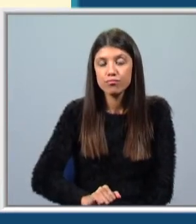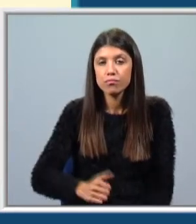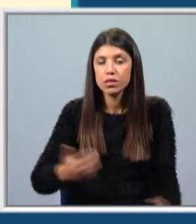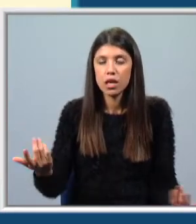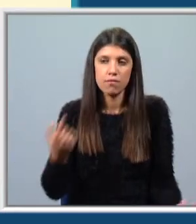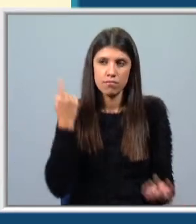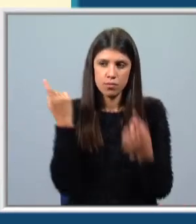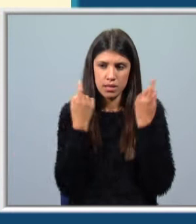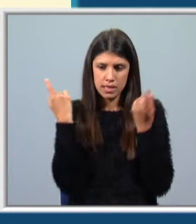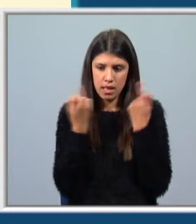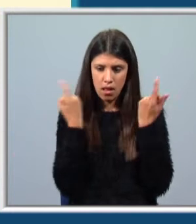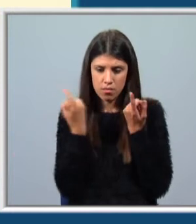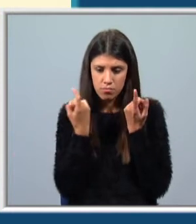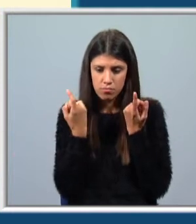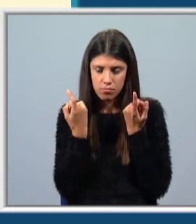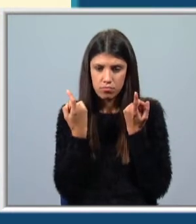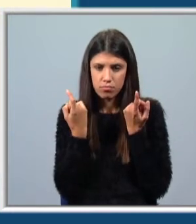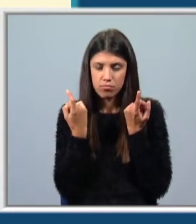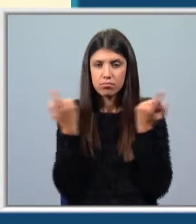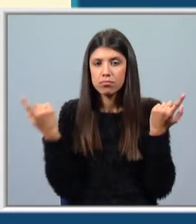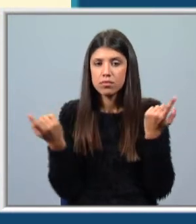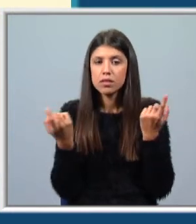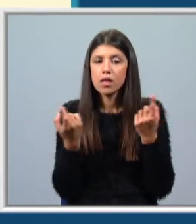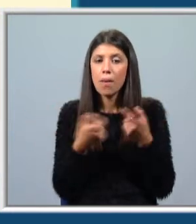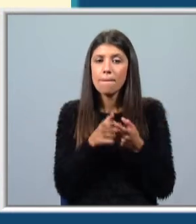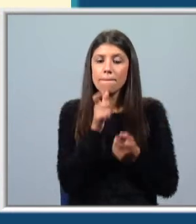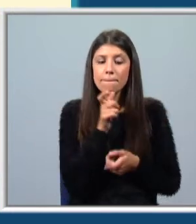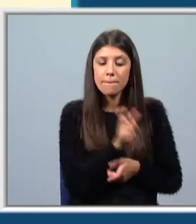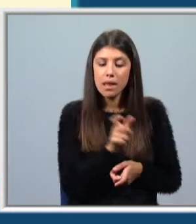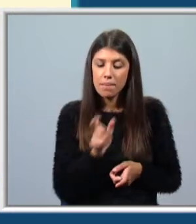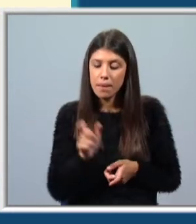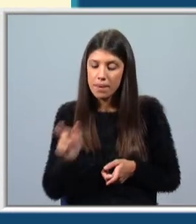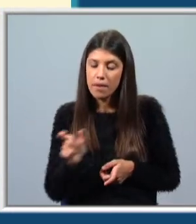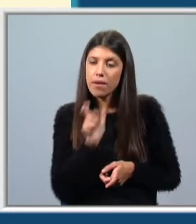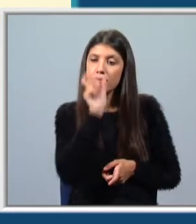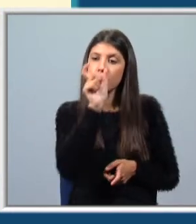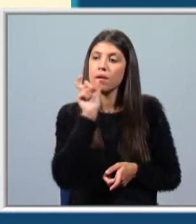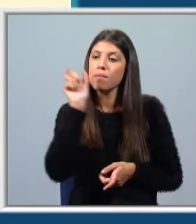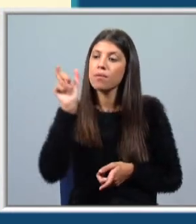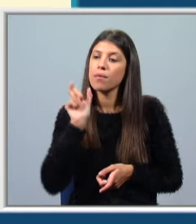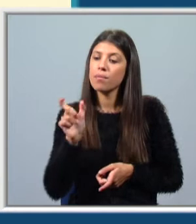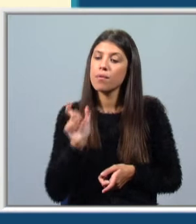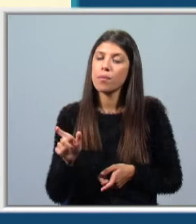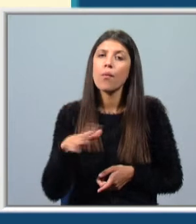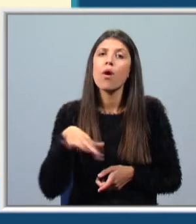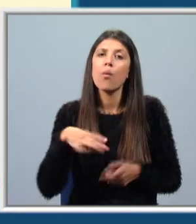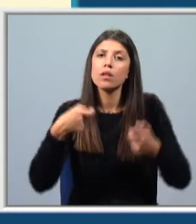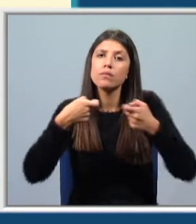vamos pensar um bocadinho... Onde é que ficarão bem a completar este pedaço de texto cada uma destas